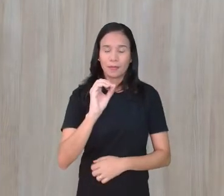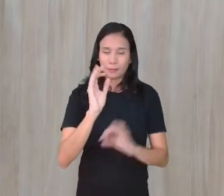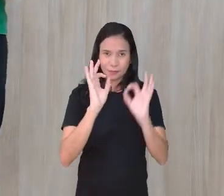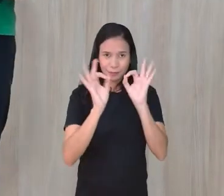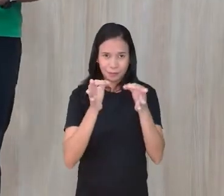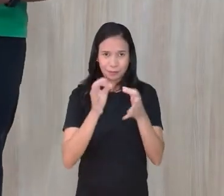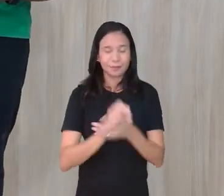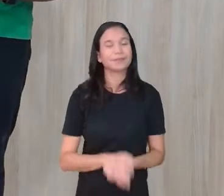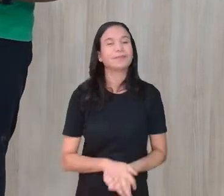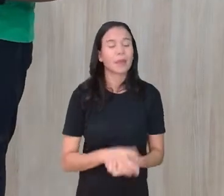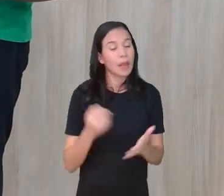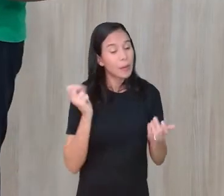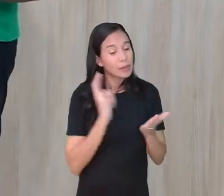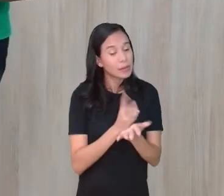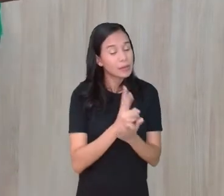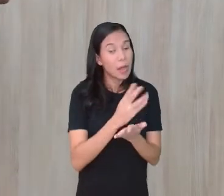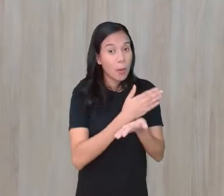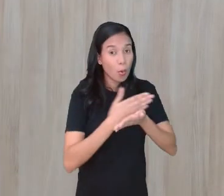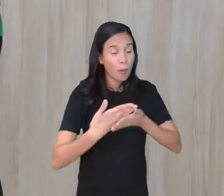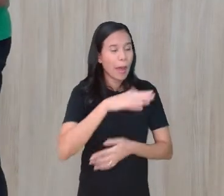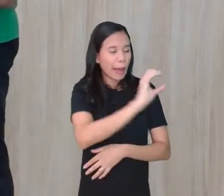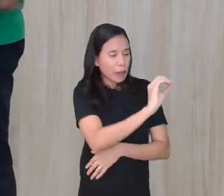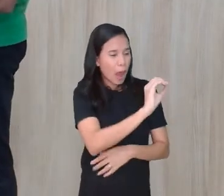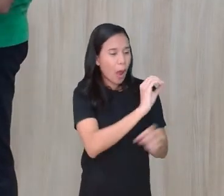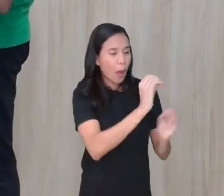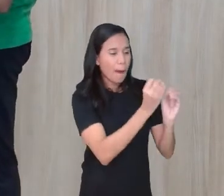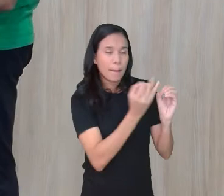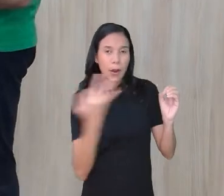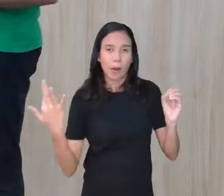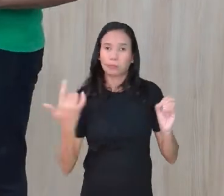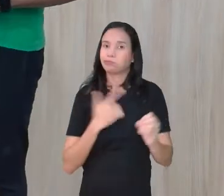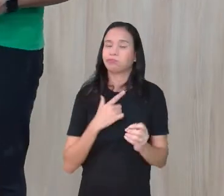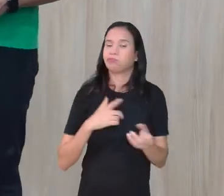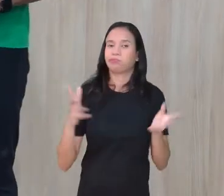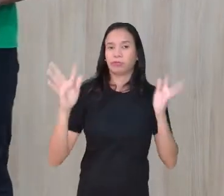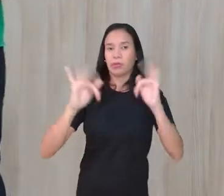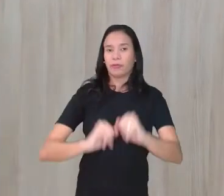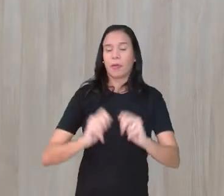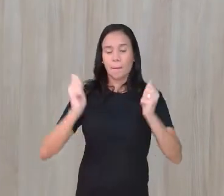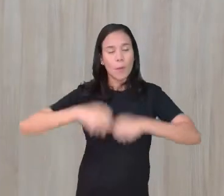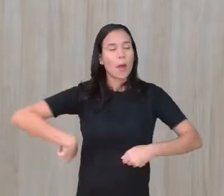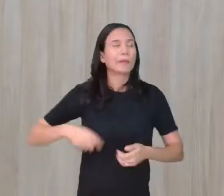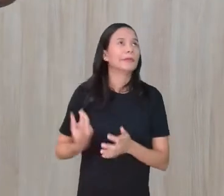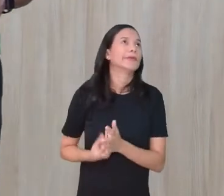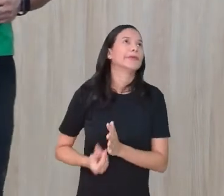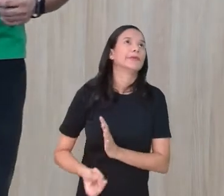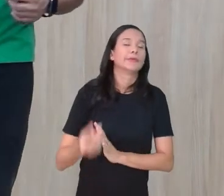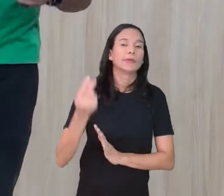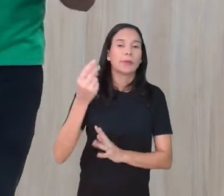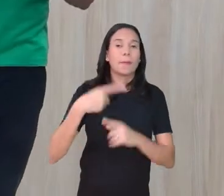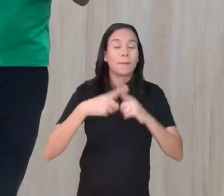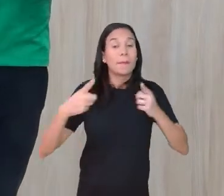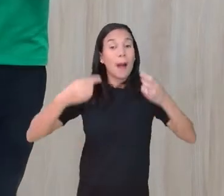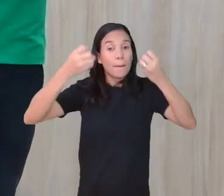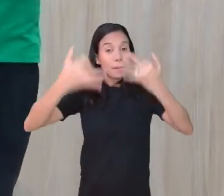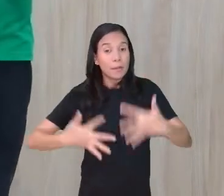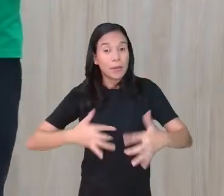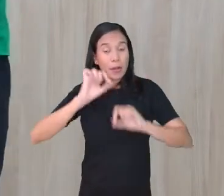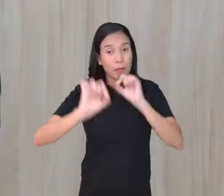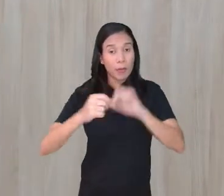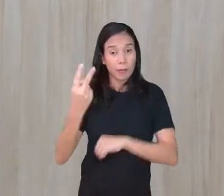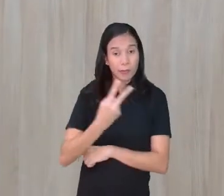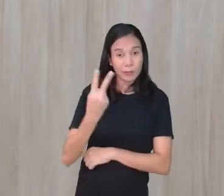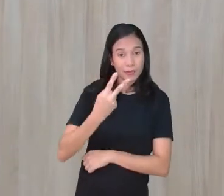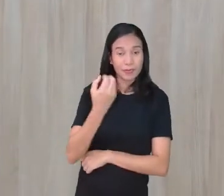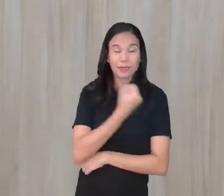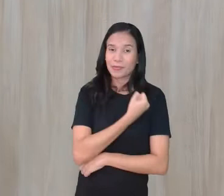certo? A gente viu que não tem fim, né, esses múltiplos. Eu posso escrever aqui infinitamente. Mas eu posso determinar quem é o segundo